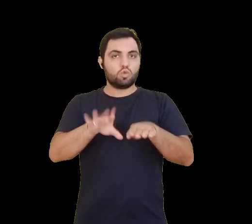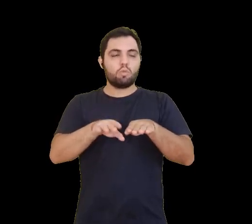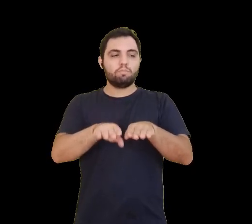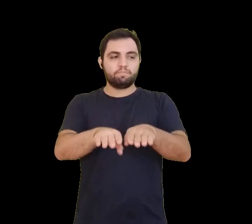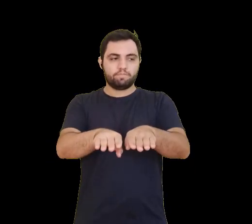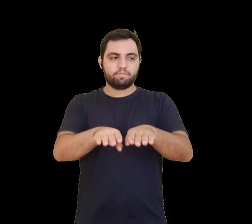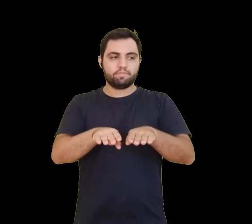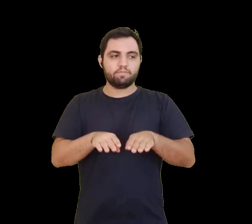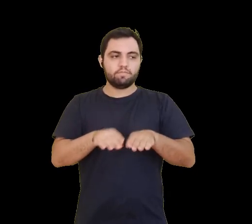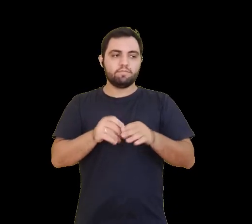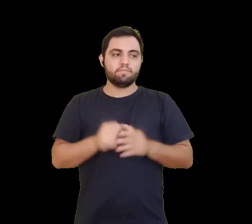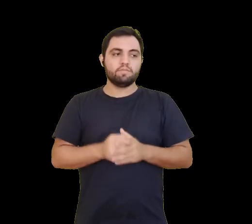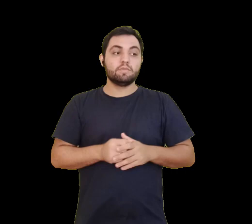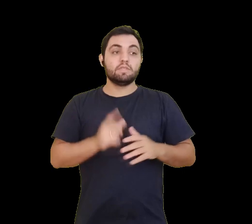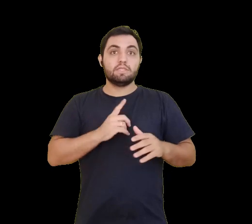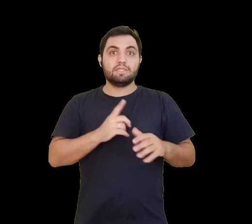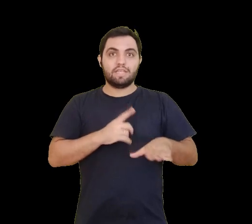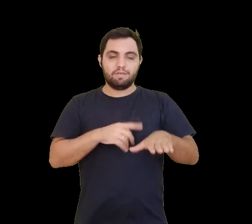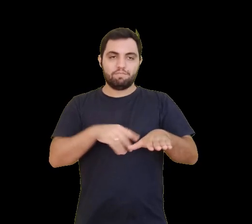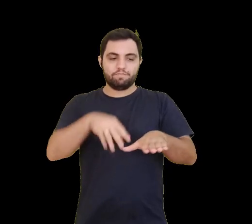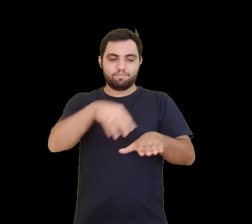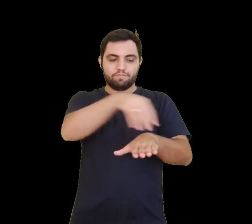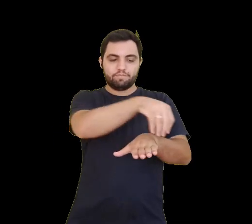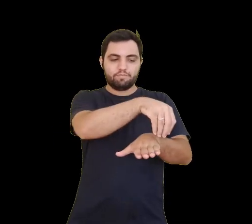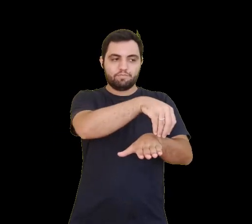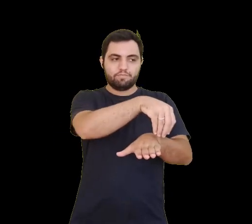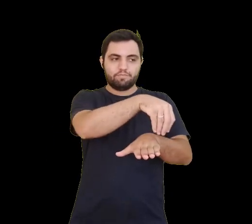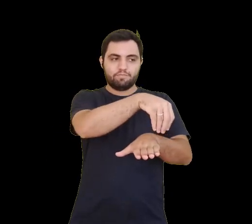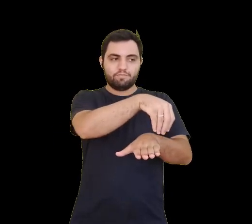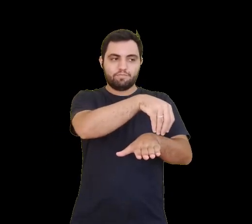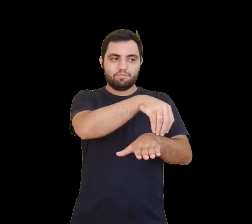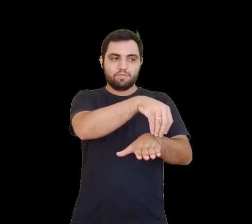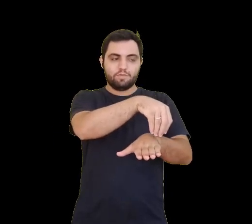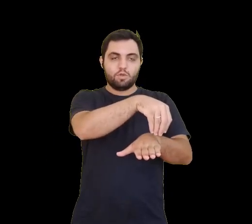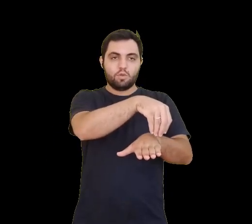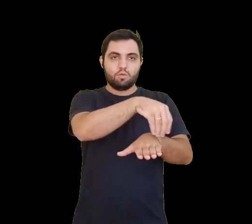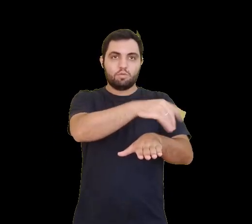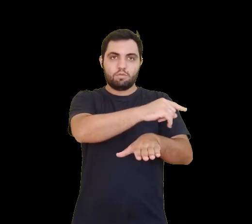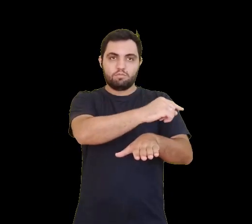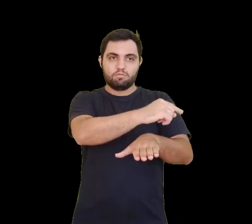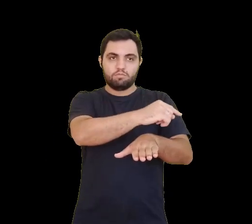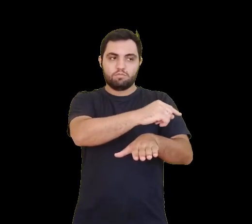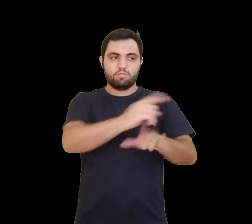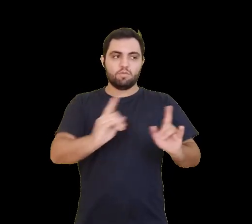aqui você tem uma cabeça. Vou puxar essa cabeça para cima, só para saber.